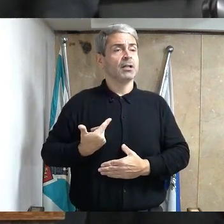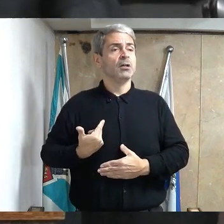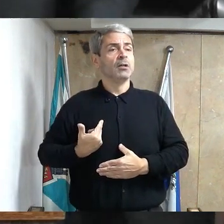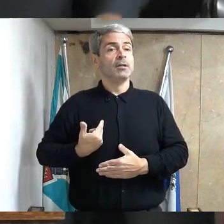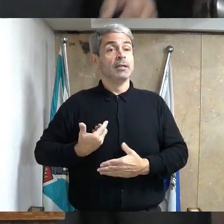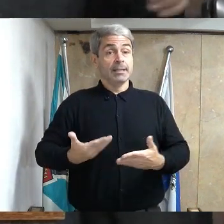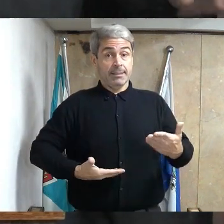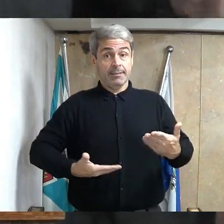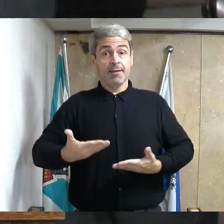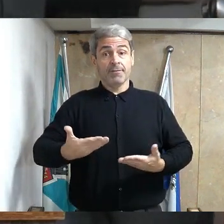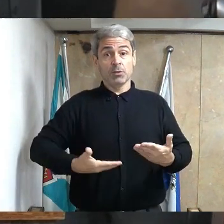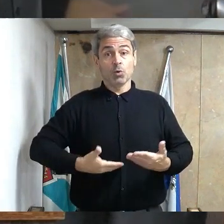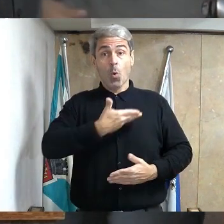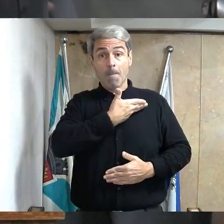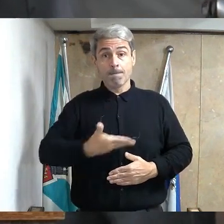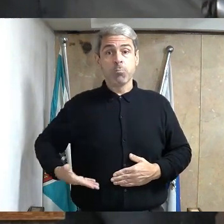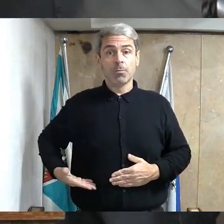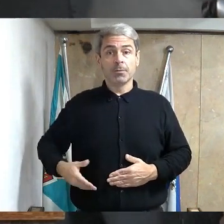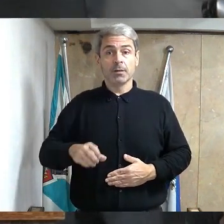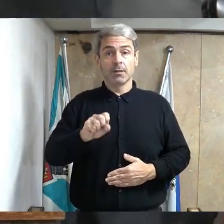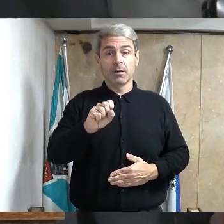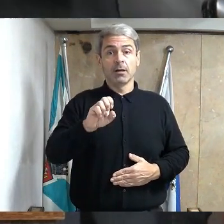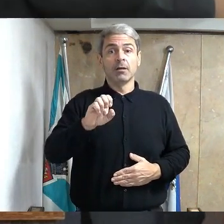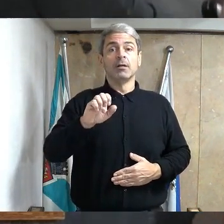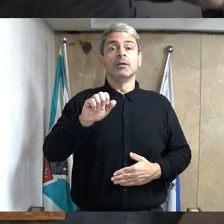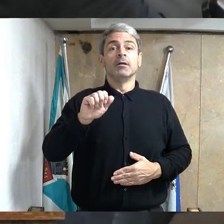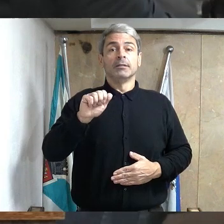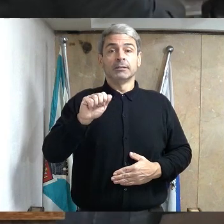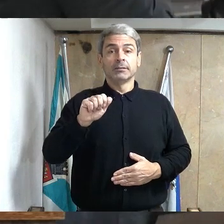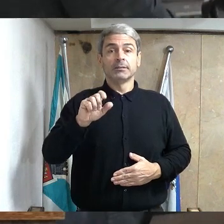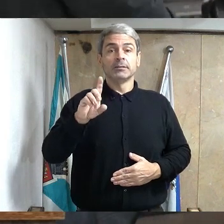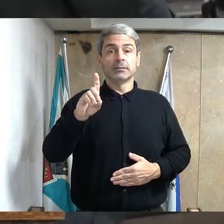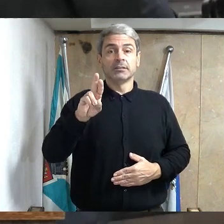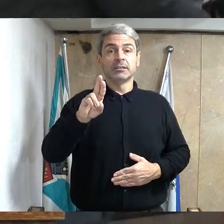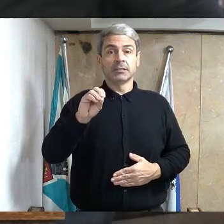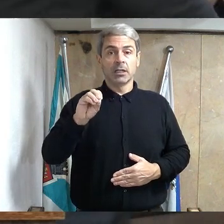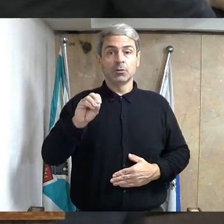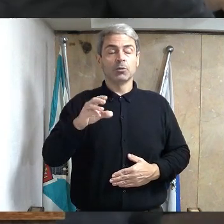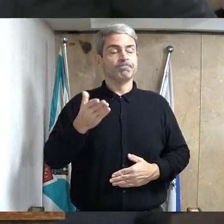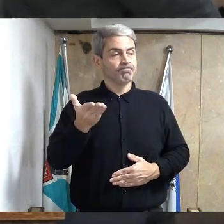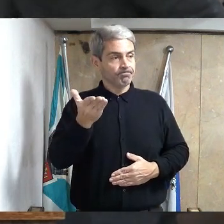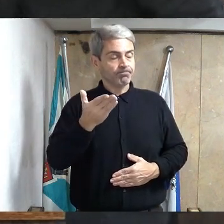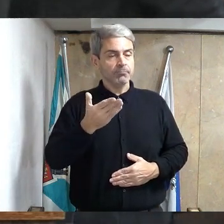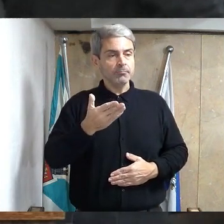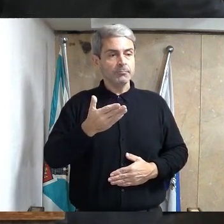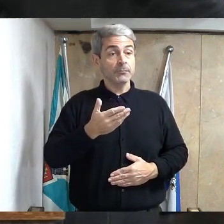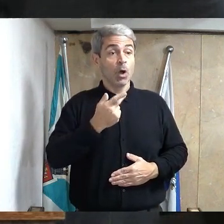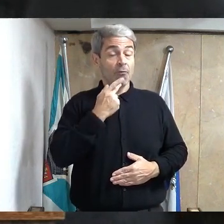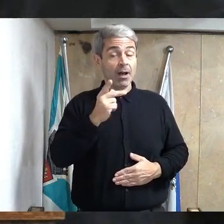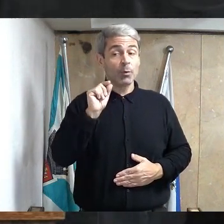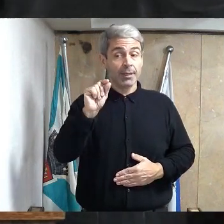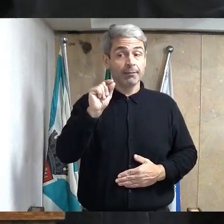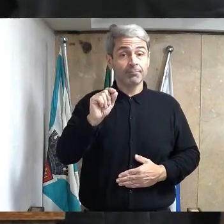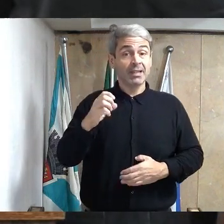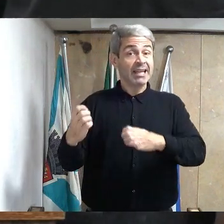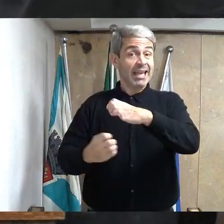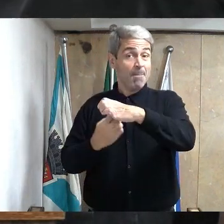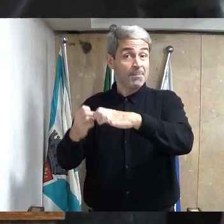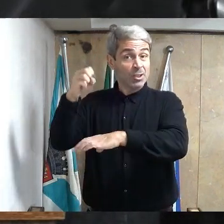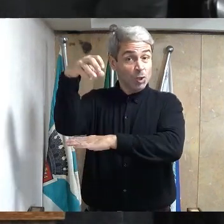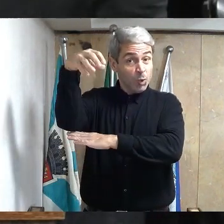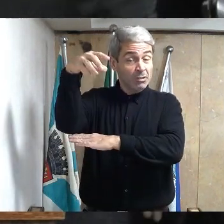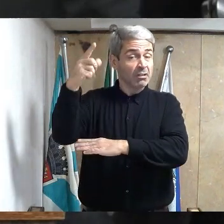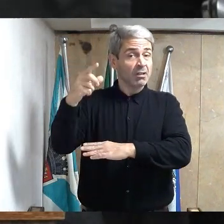Leles. Dizer que a empresa não tem respeitado a população, deixando por mais